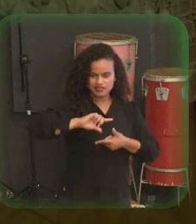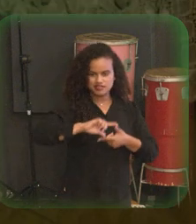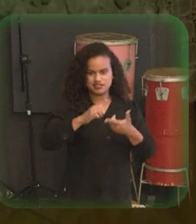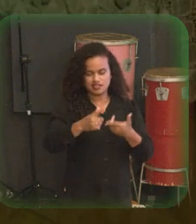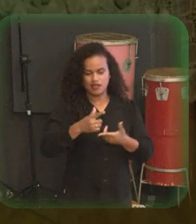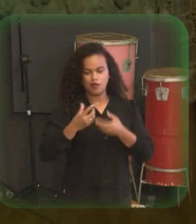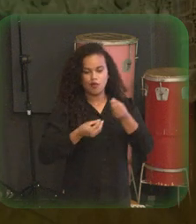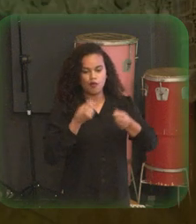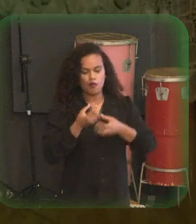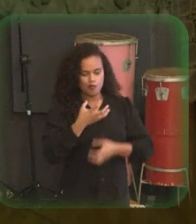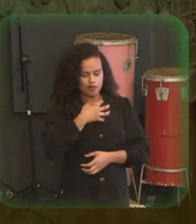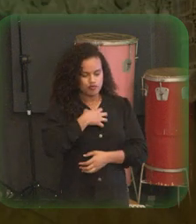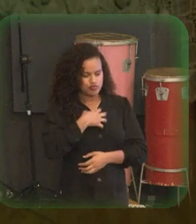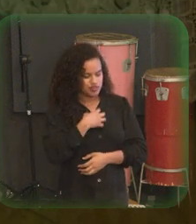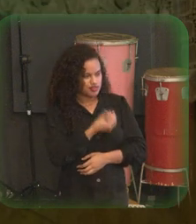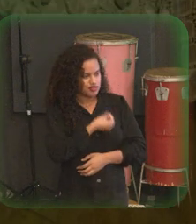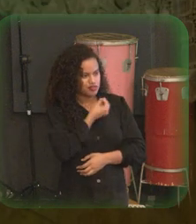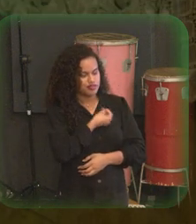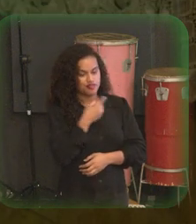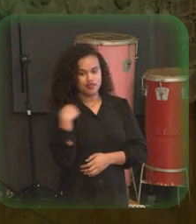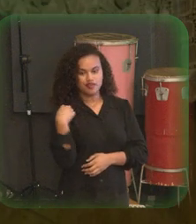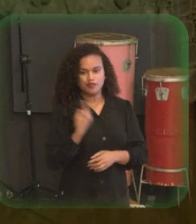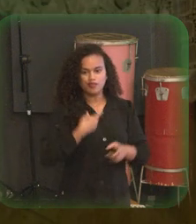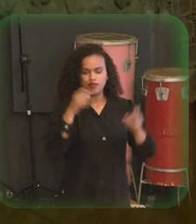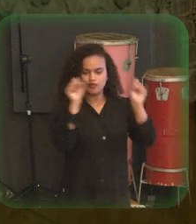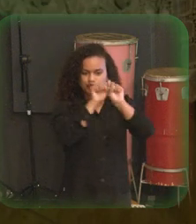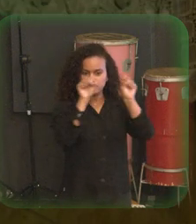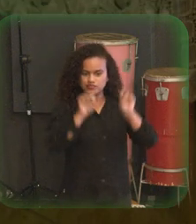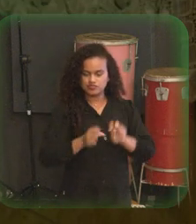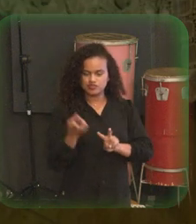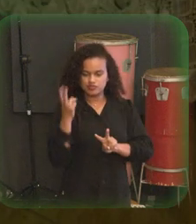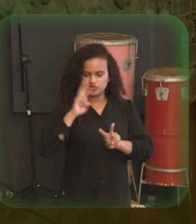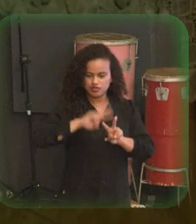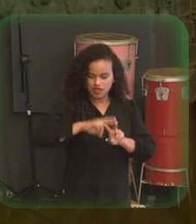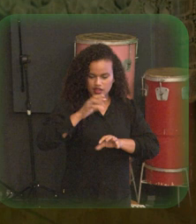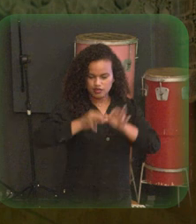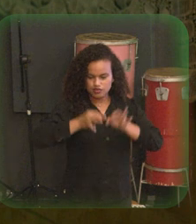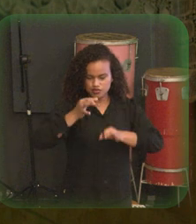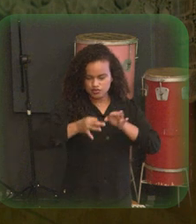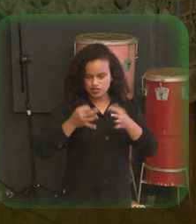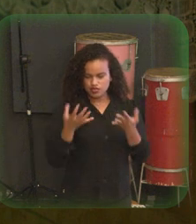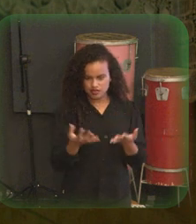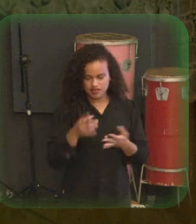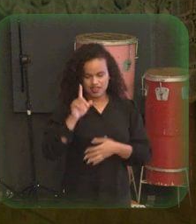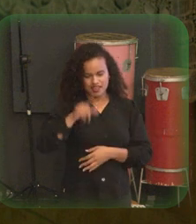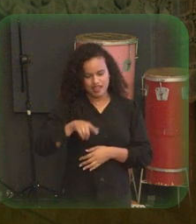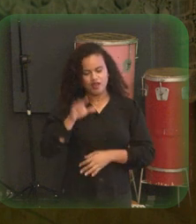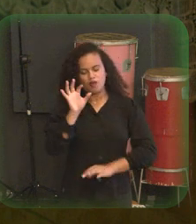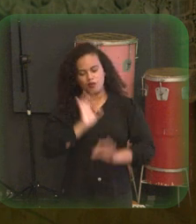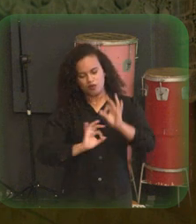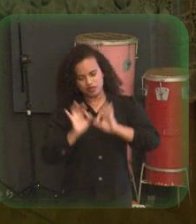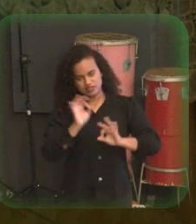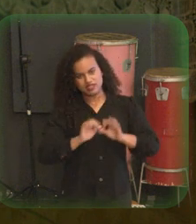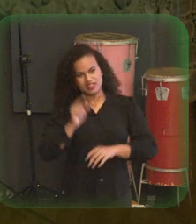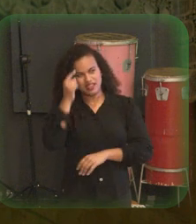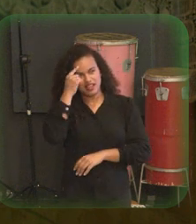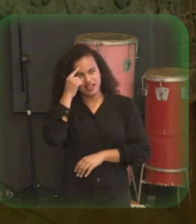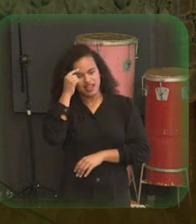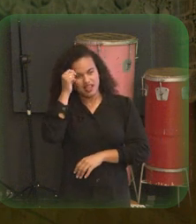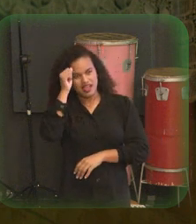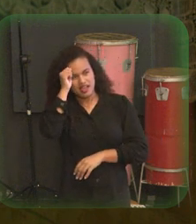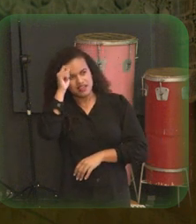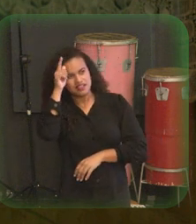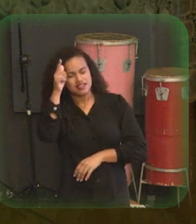viver. O nosso sistema judiciário, nosso sistema de justiça é organizado a partir disso. A ideia de Estado, há